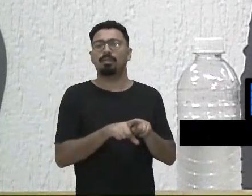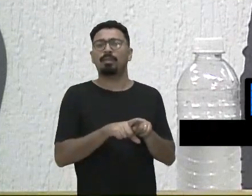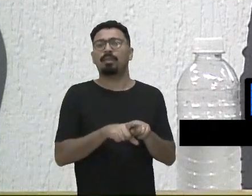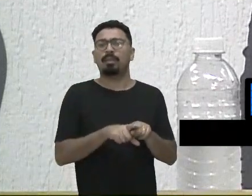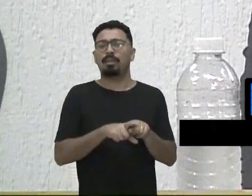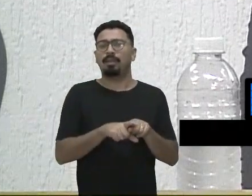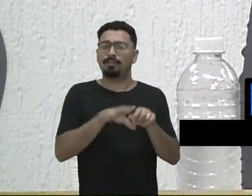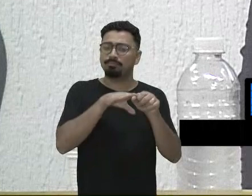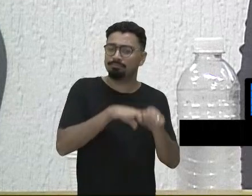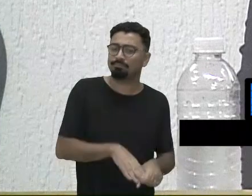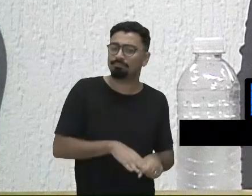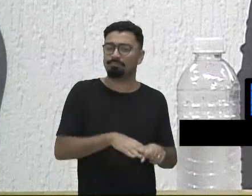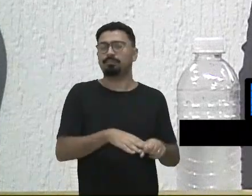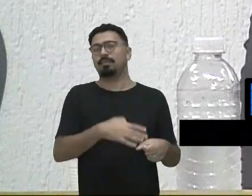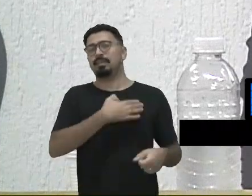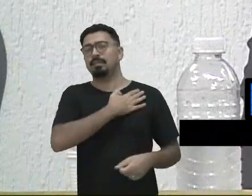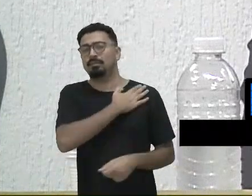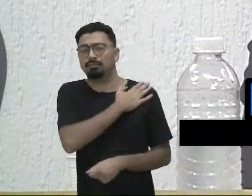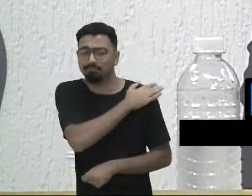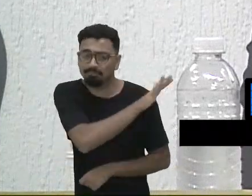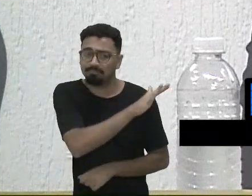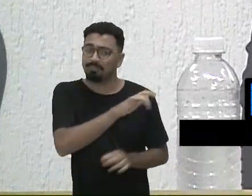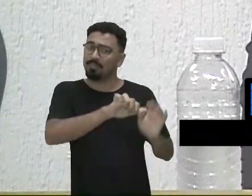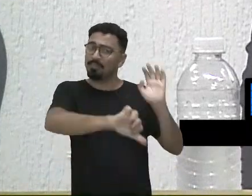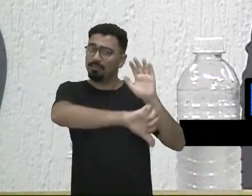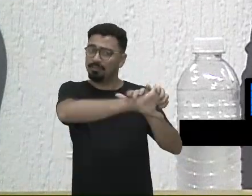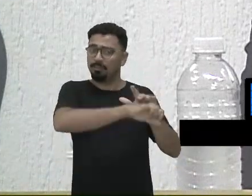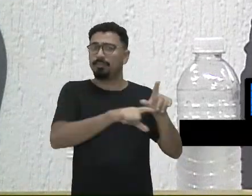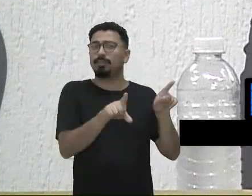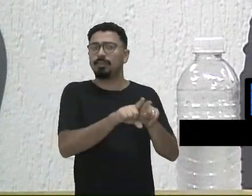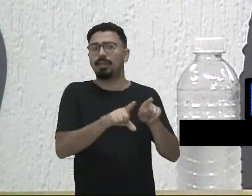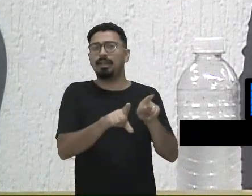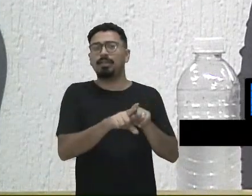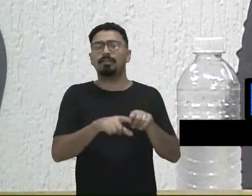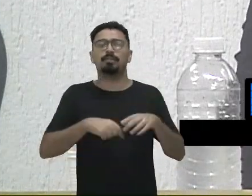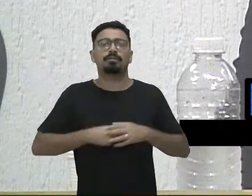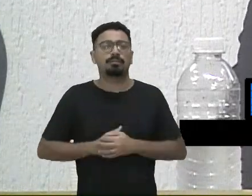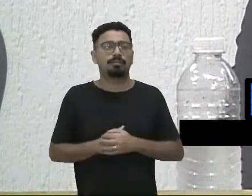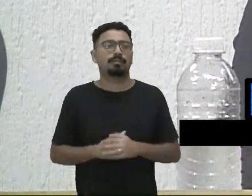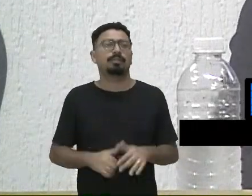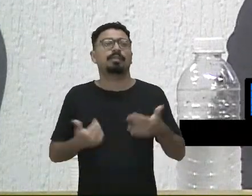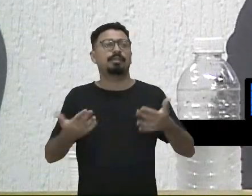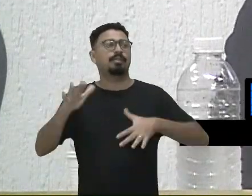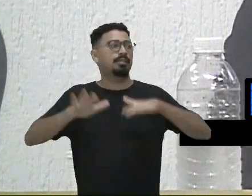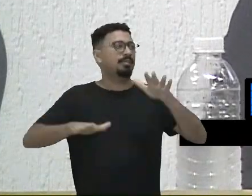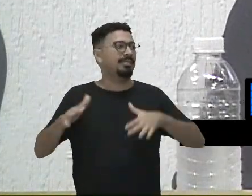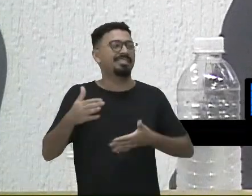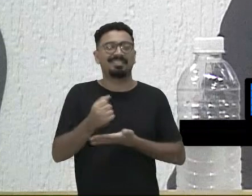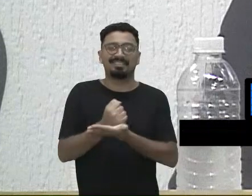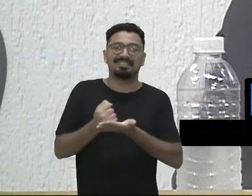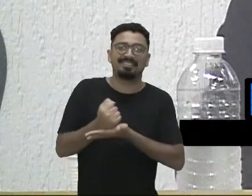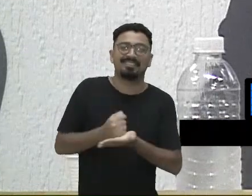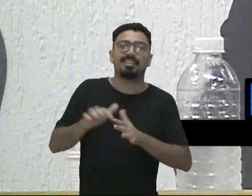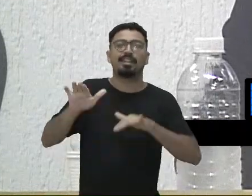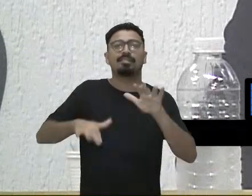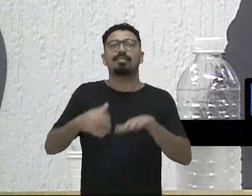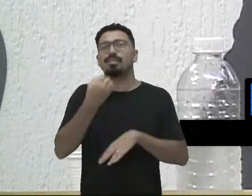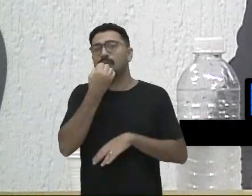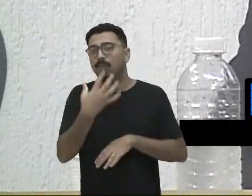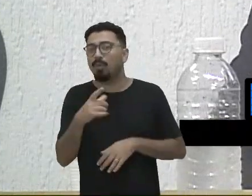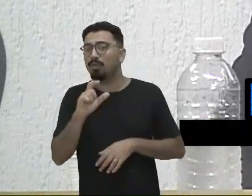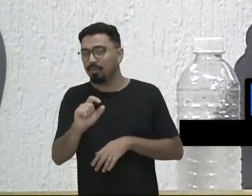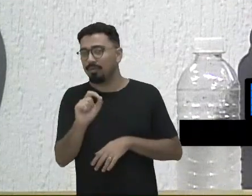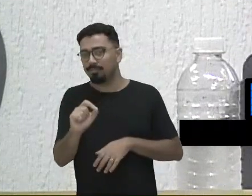pessoa, que não gere ali um ato ilícito. E às vezes são questões básicas de, tá bom,